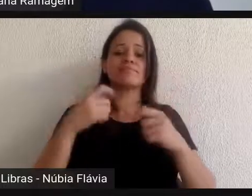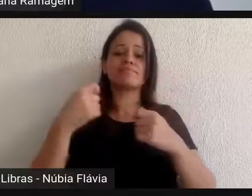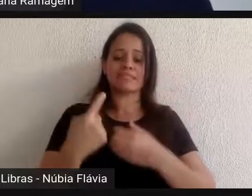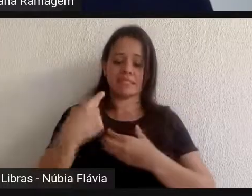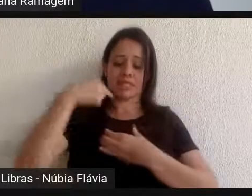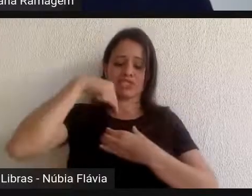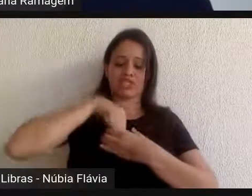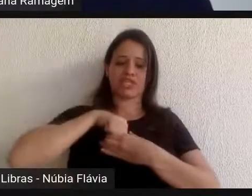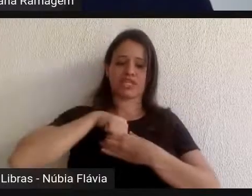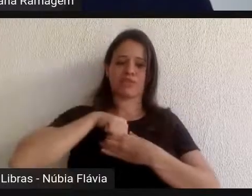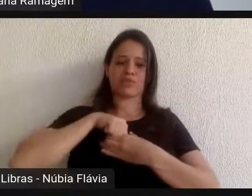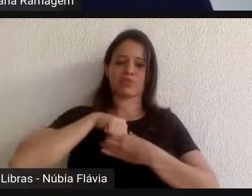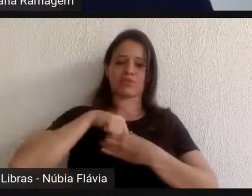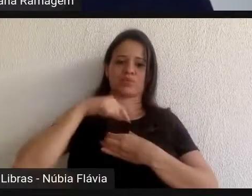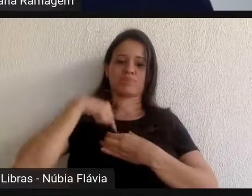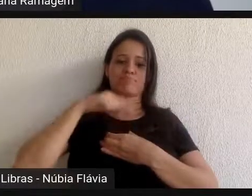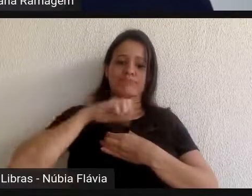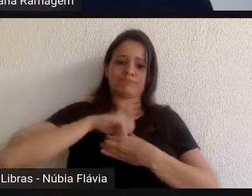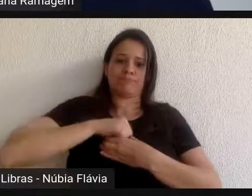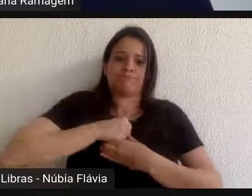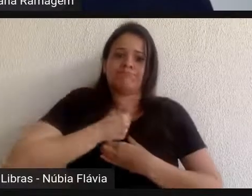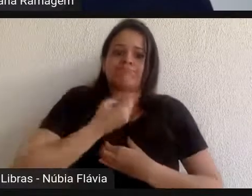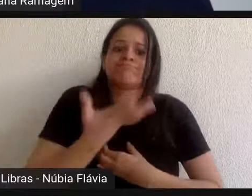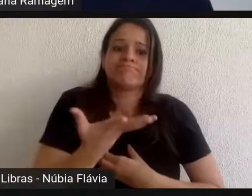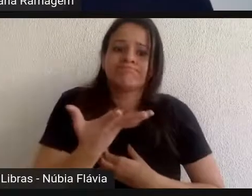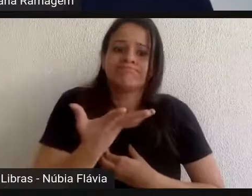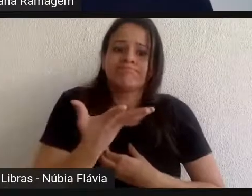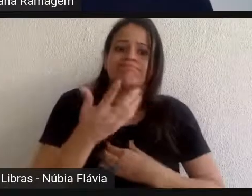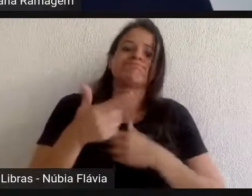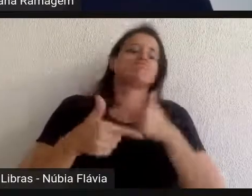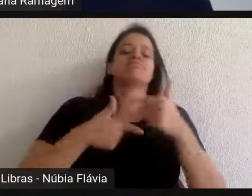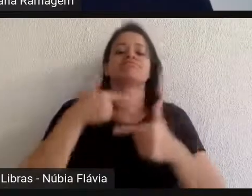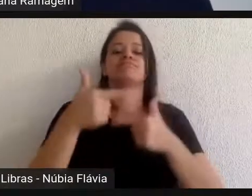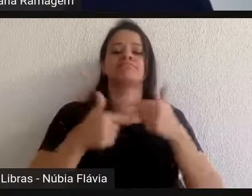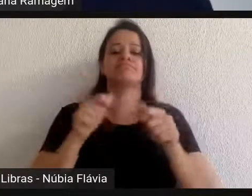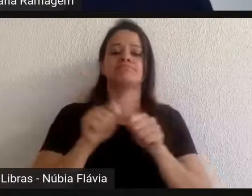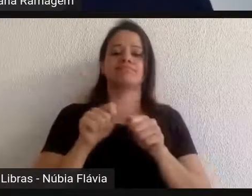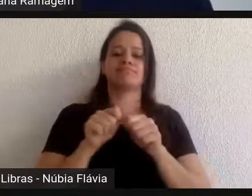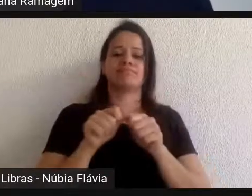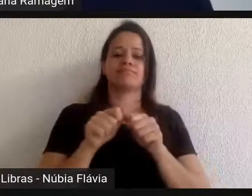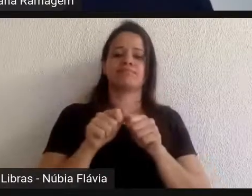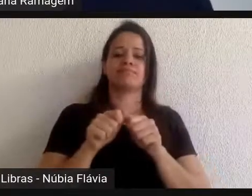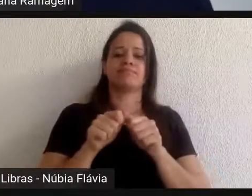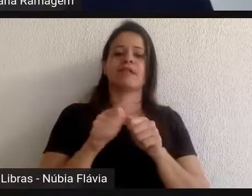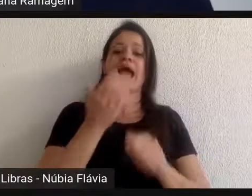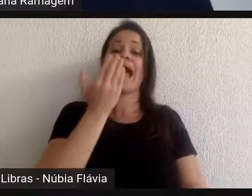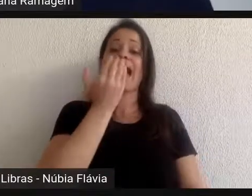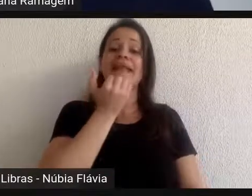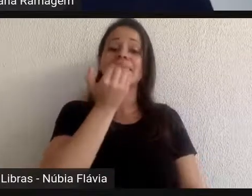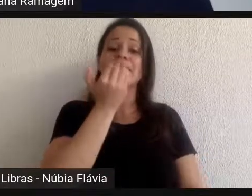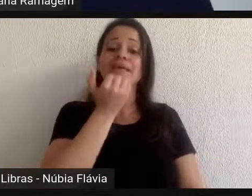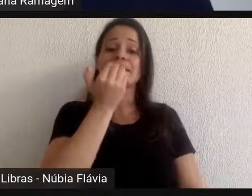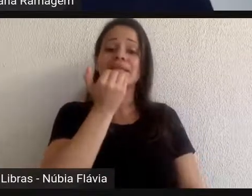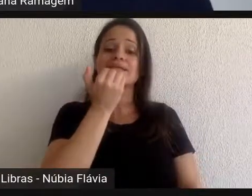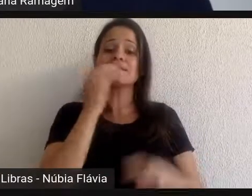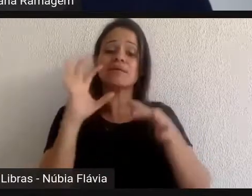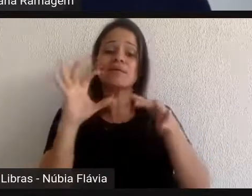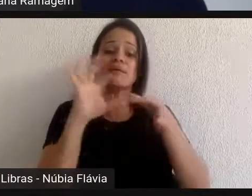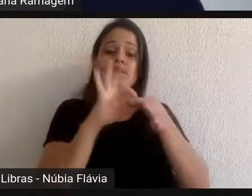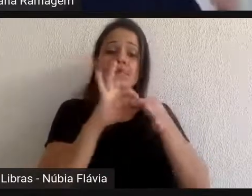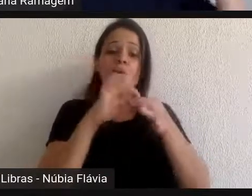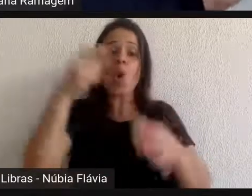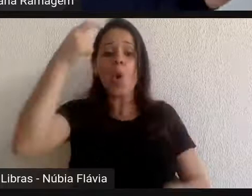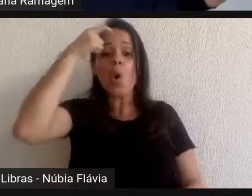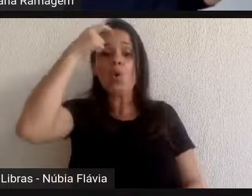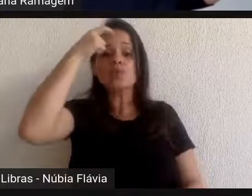dentro da gente. O corpo é econômico. A alimentação constante, ela